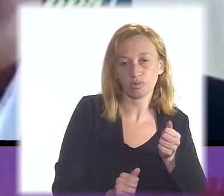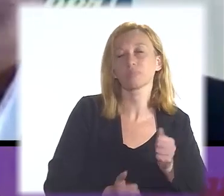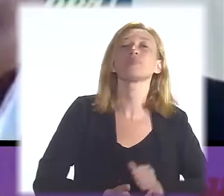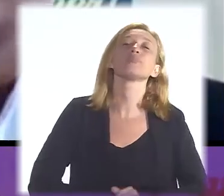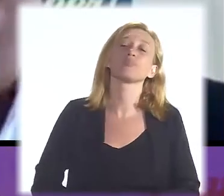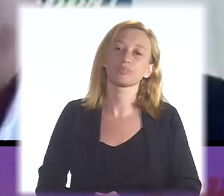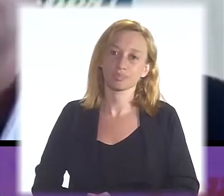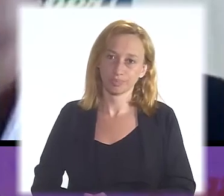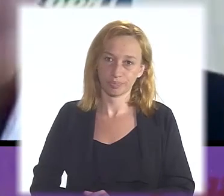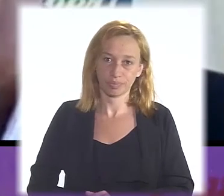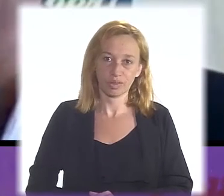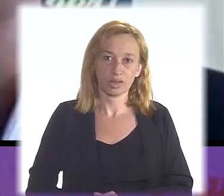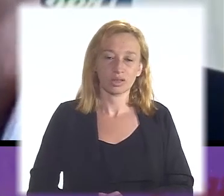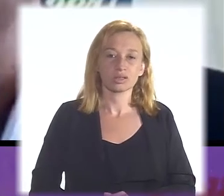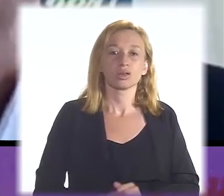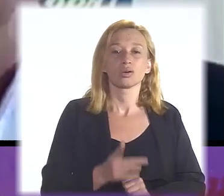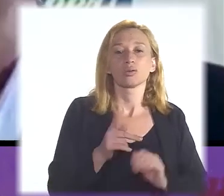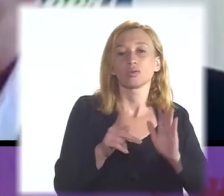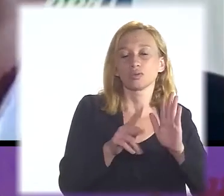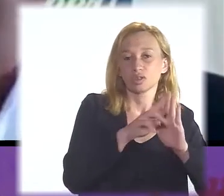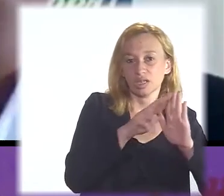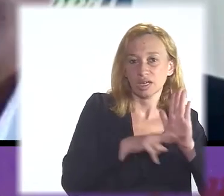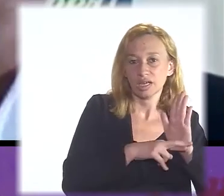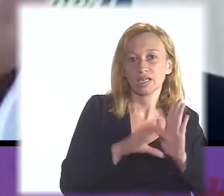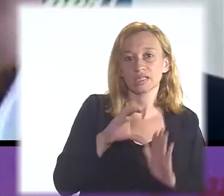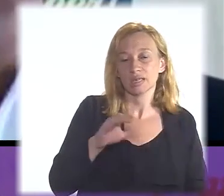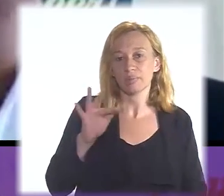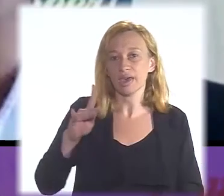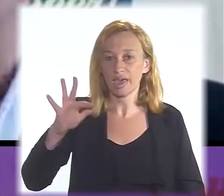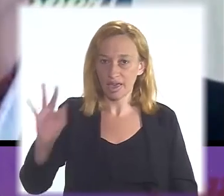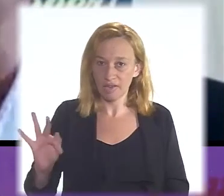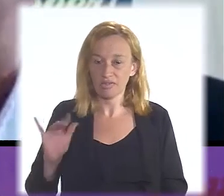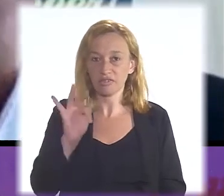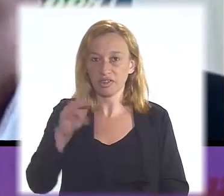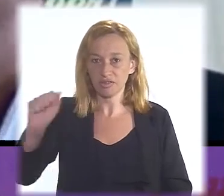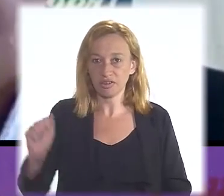de comissões técnicas do protocolo médico da